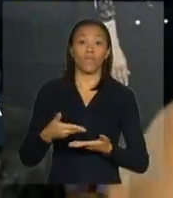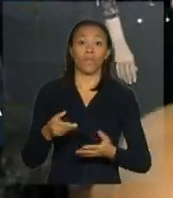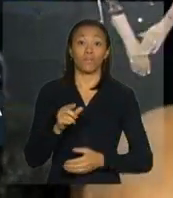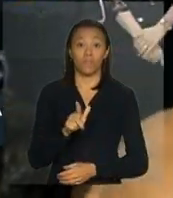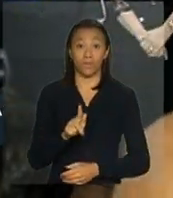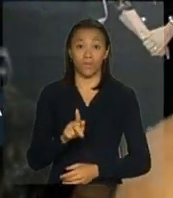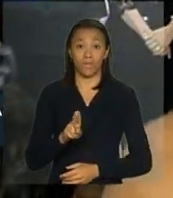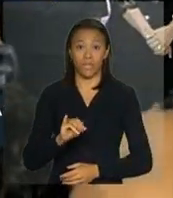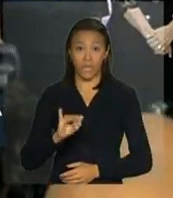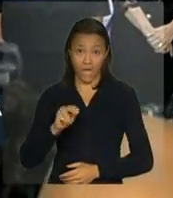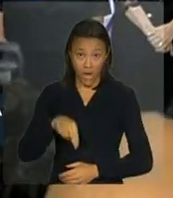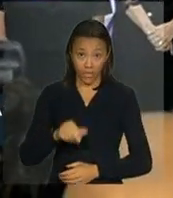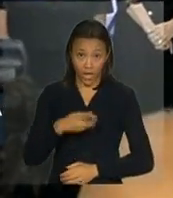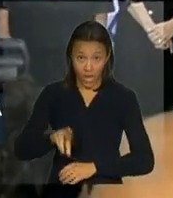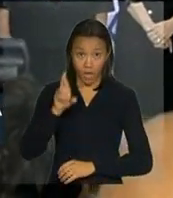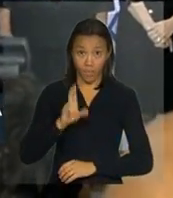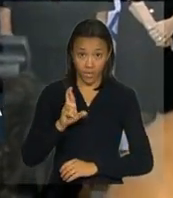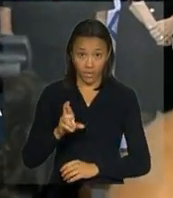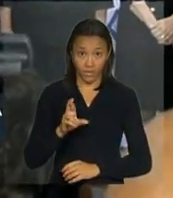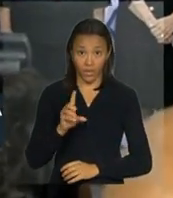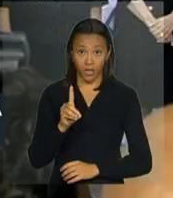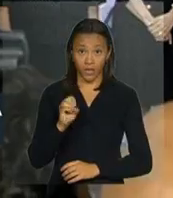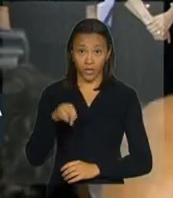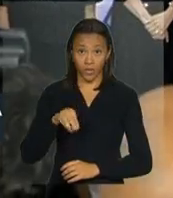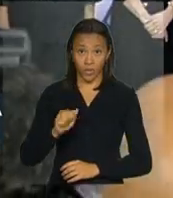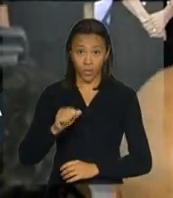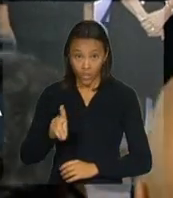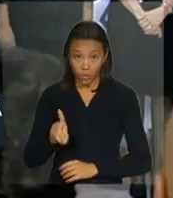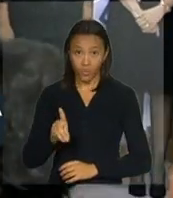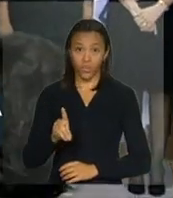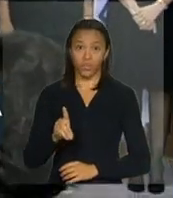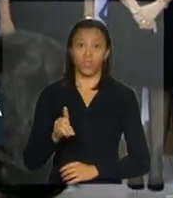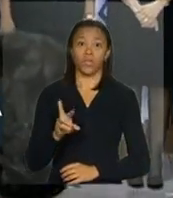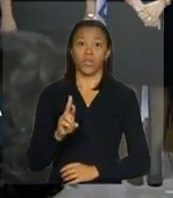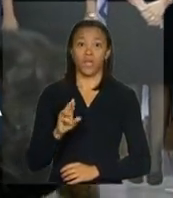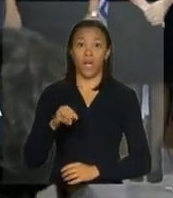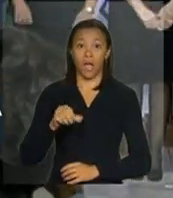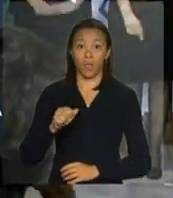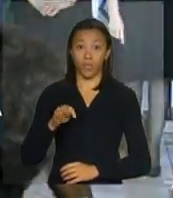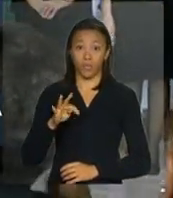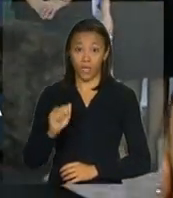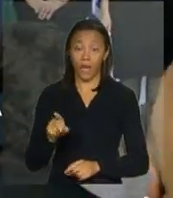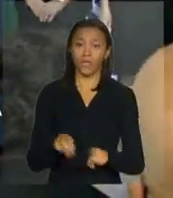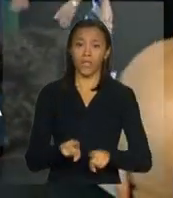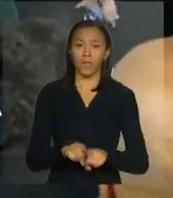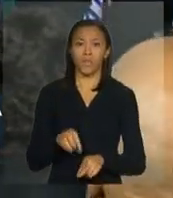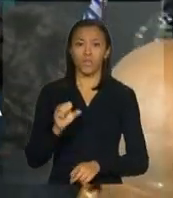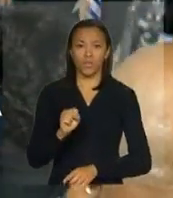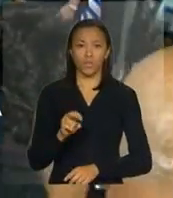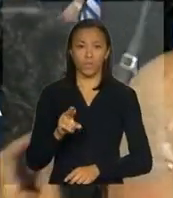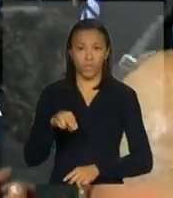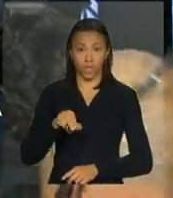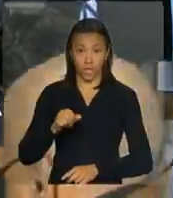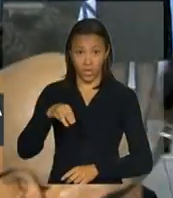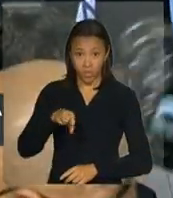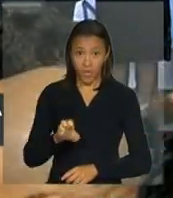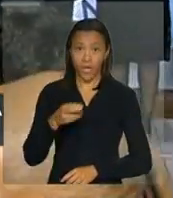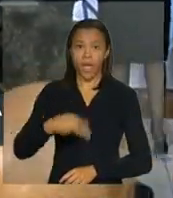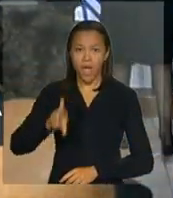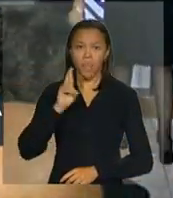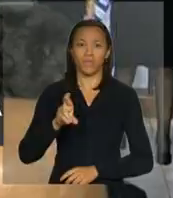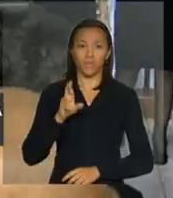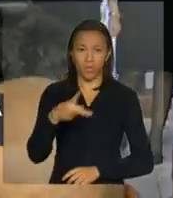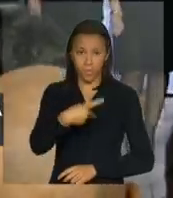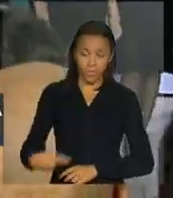representada pelo presidente Donald ramar e do surinam representado pelo presidente